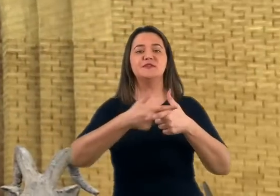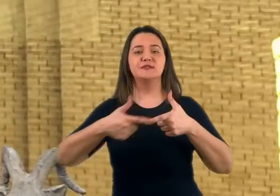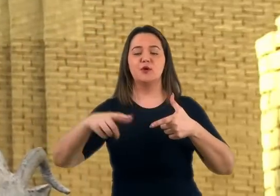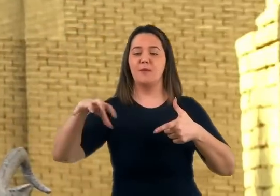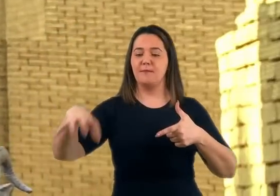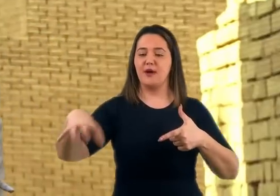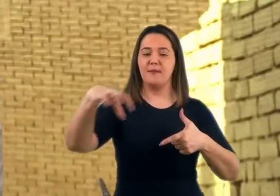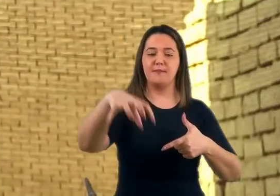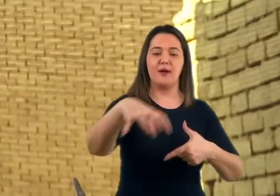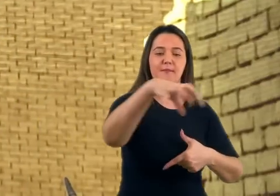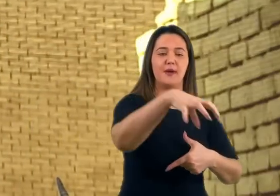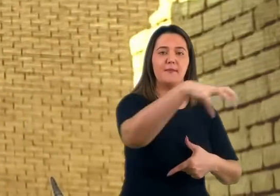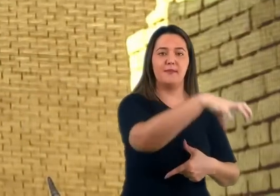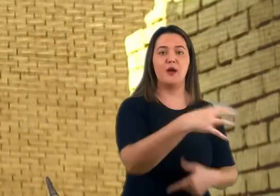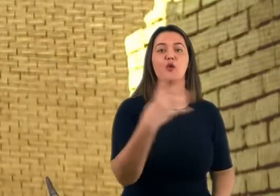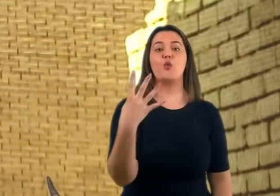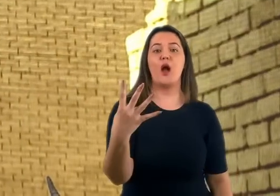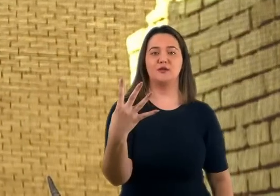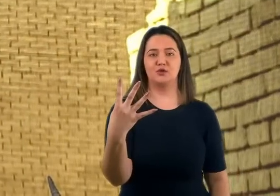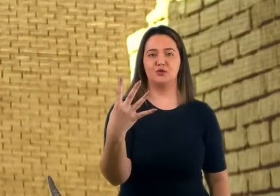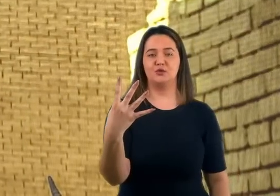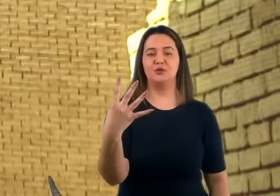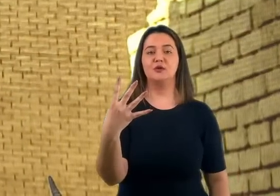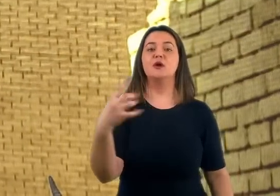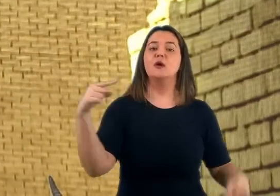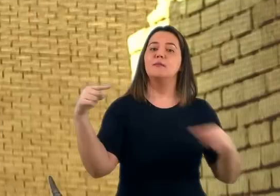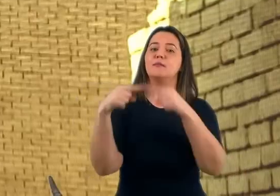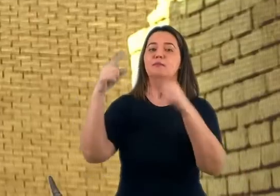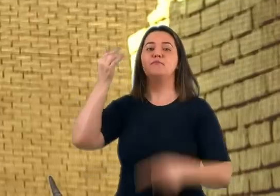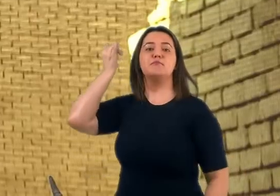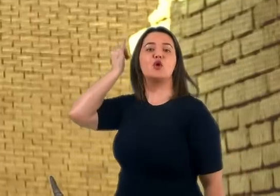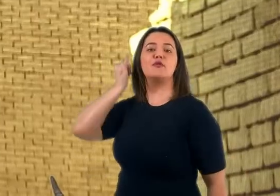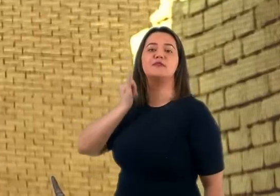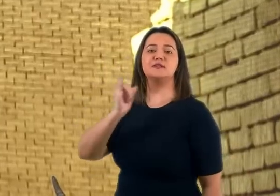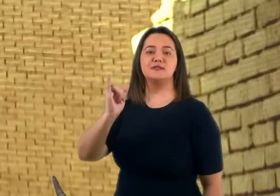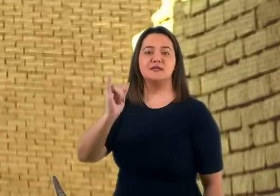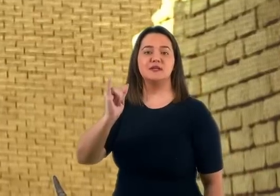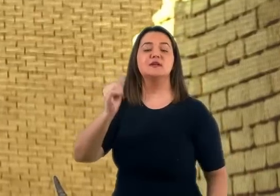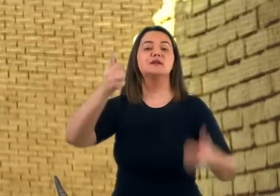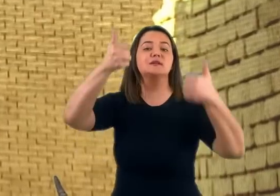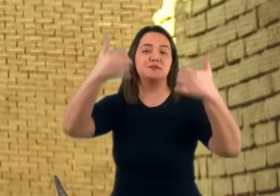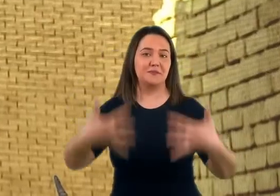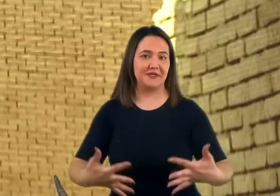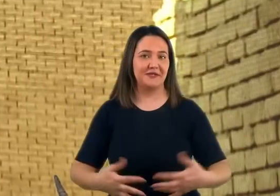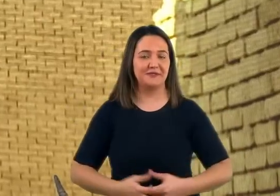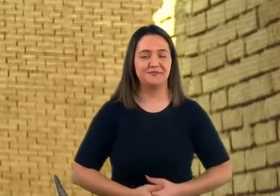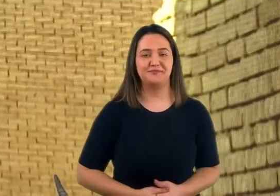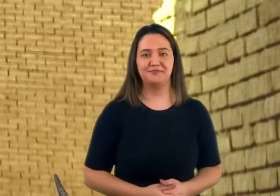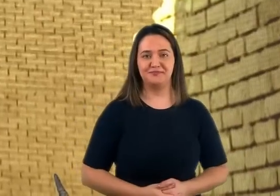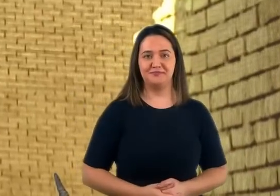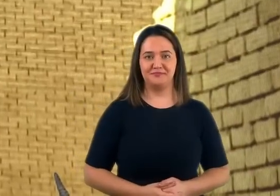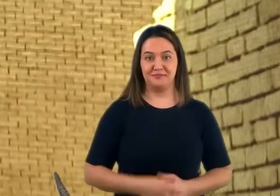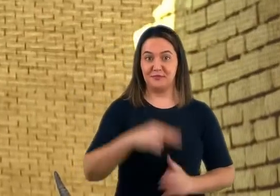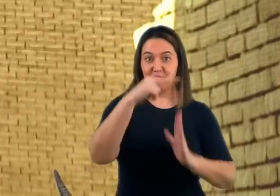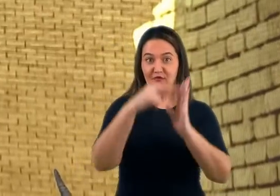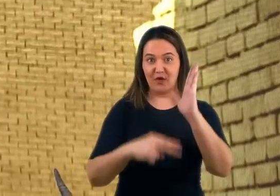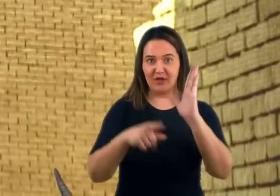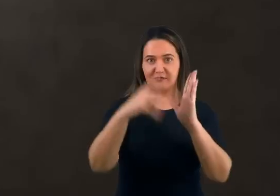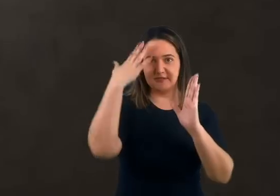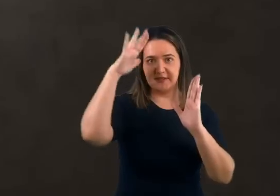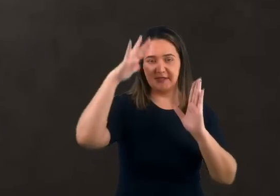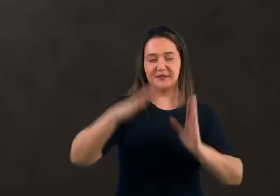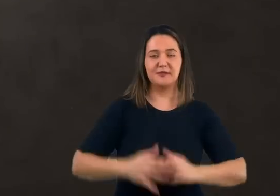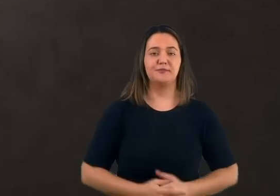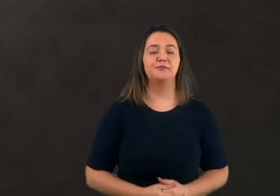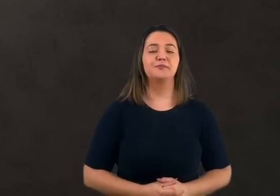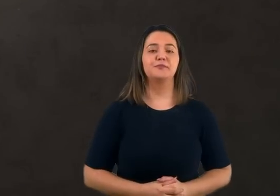de Alexandre em 4 partes, que acaba cumprindo a profecia. E a profecia diz exatamente isto. Eu vou ler para você aqui, olha, preste